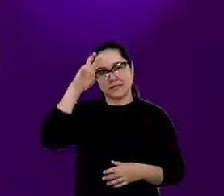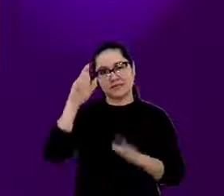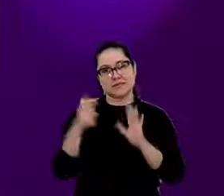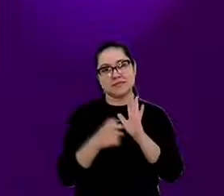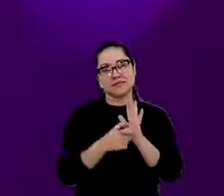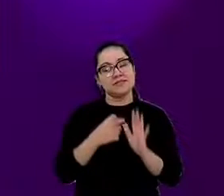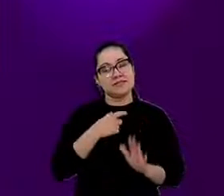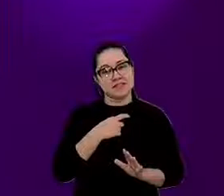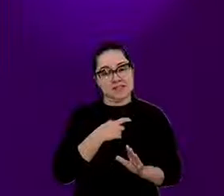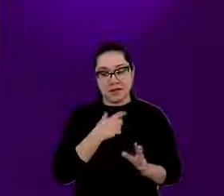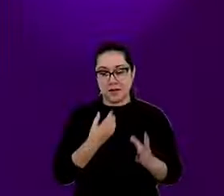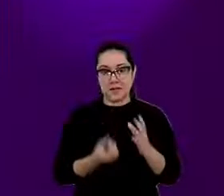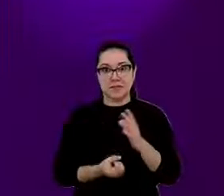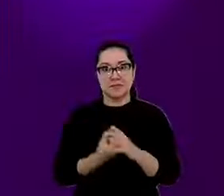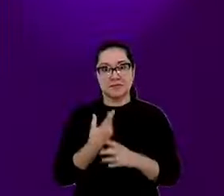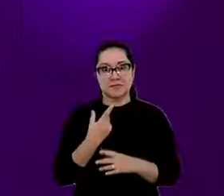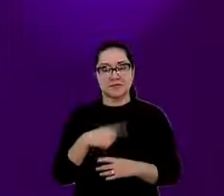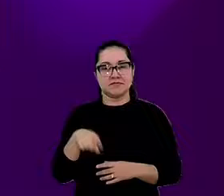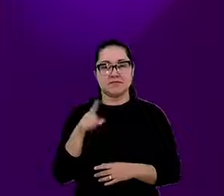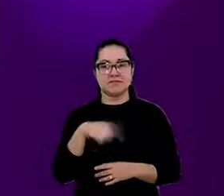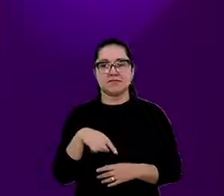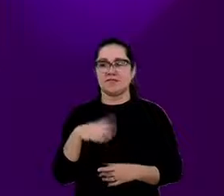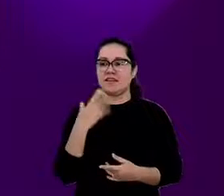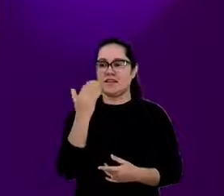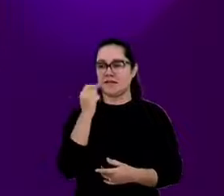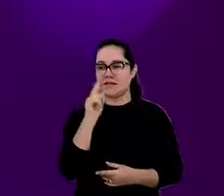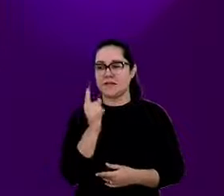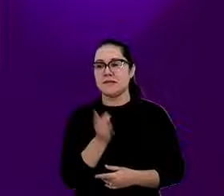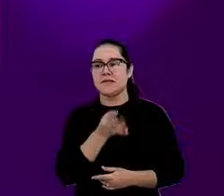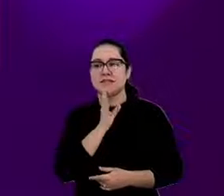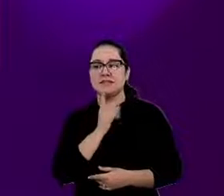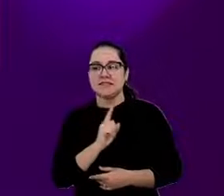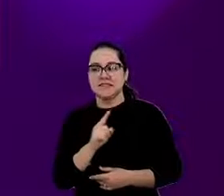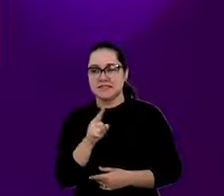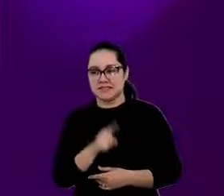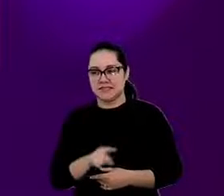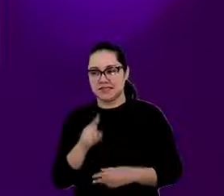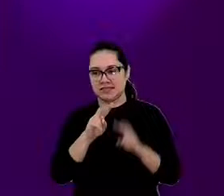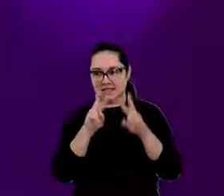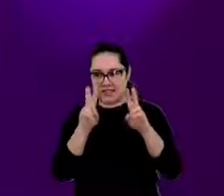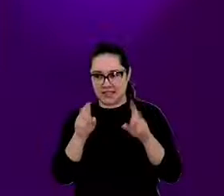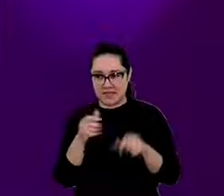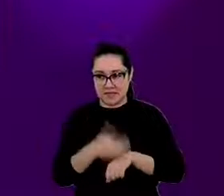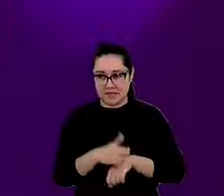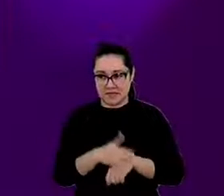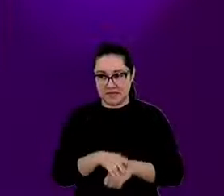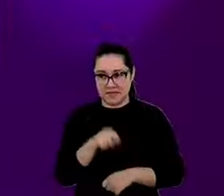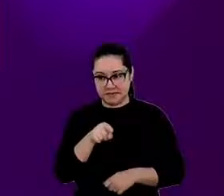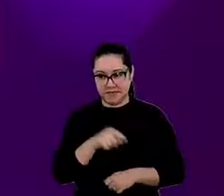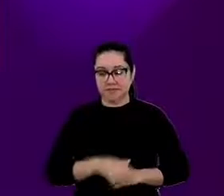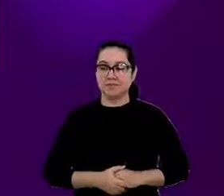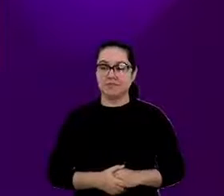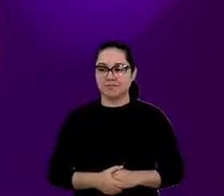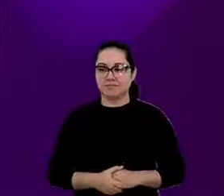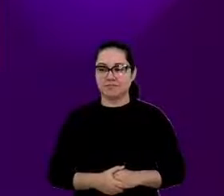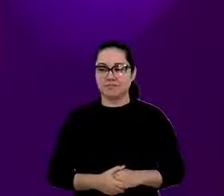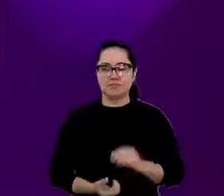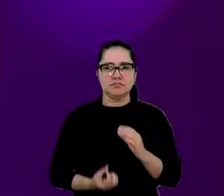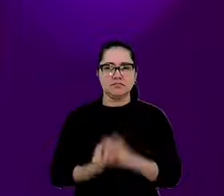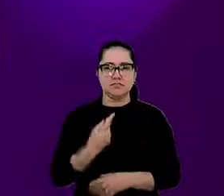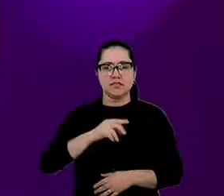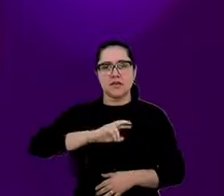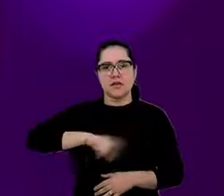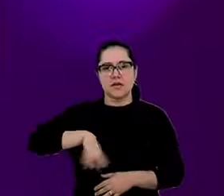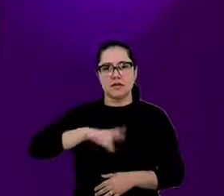não está tão habituado a estudar um pouquinho sobre a aplicação dela na prática clínica, ela não surge como uma